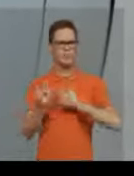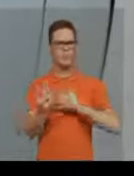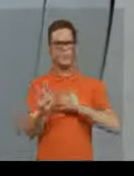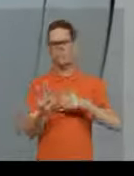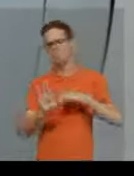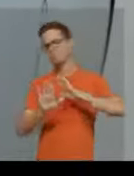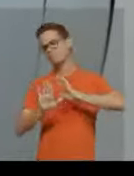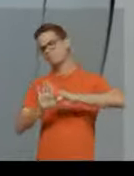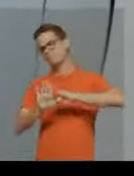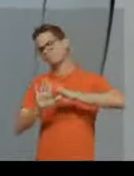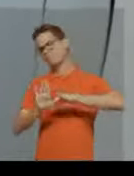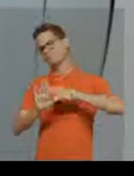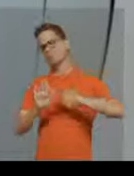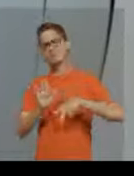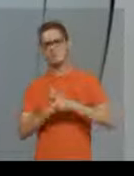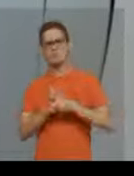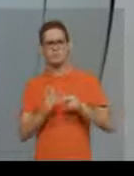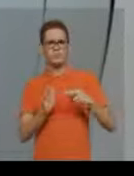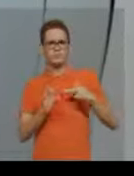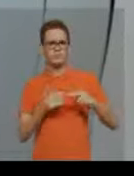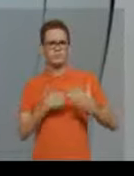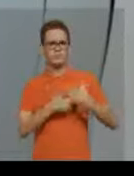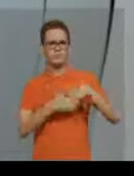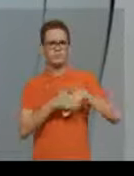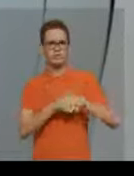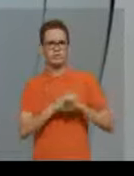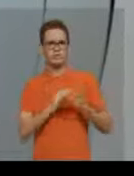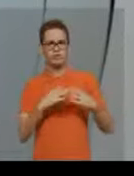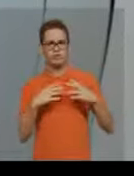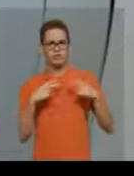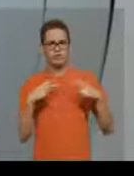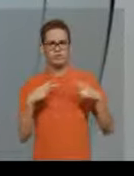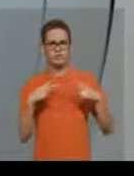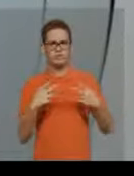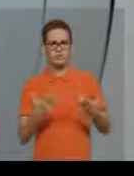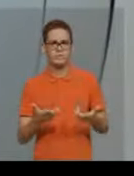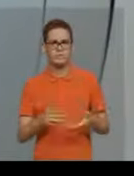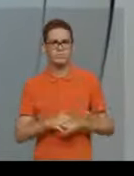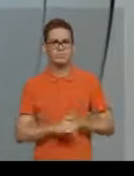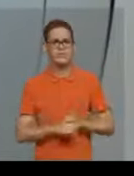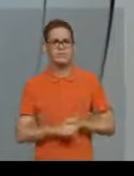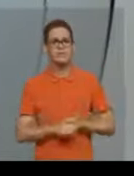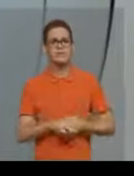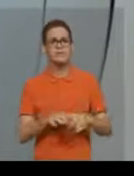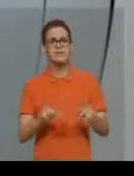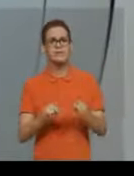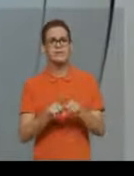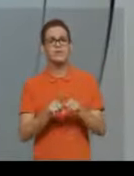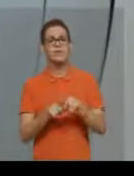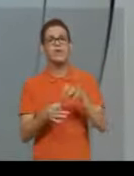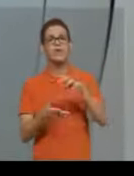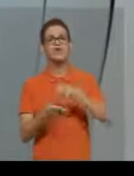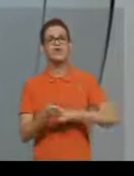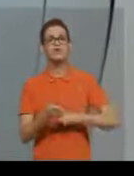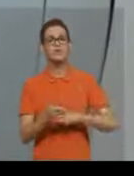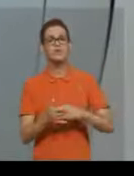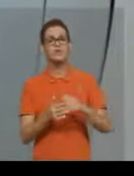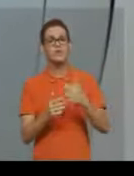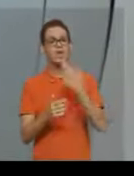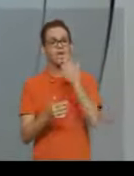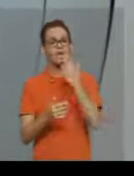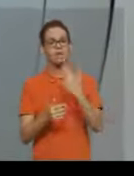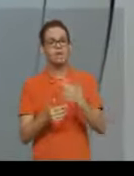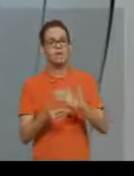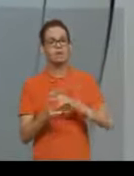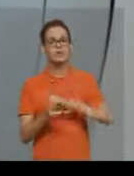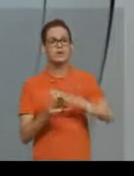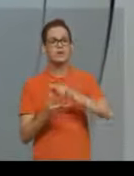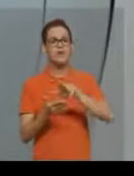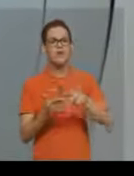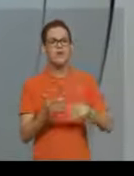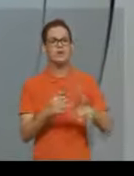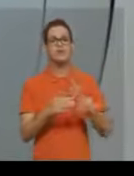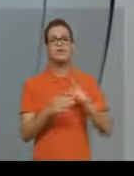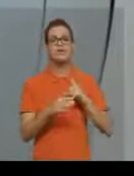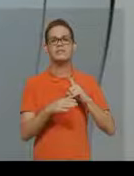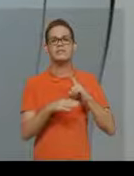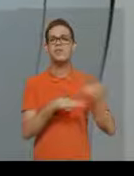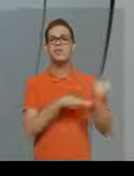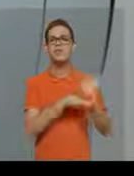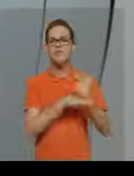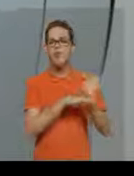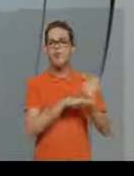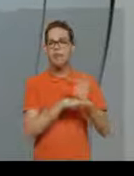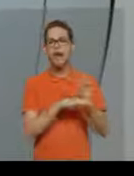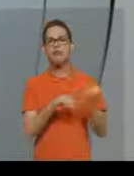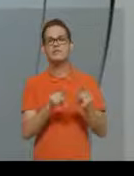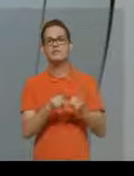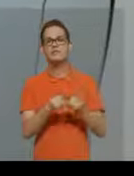É subjetiva. E outra coisa também registro de língua também variados, do formal